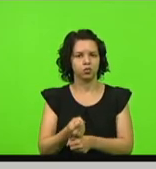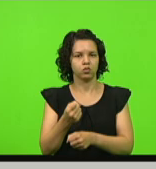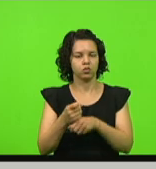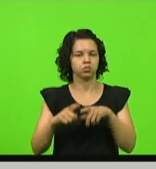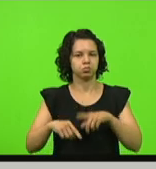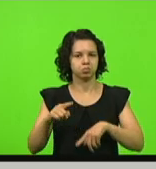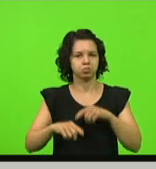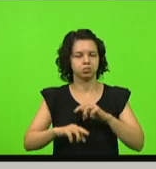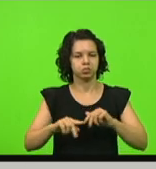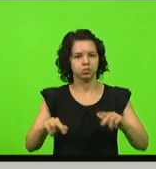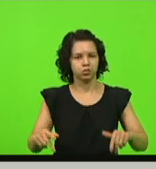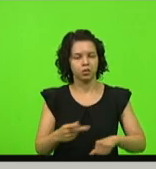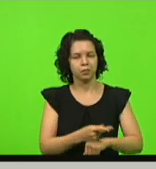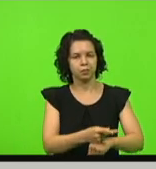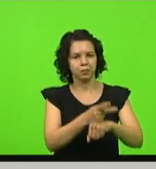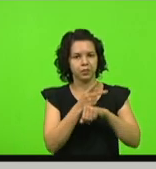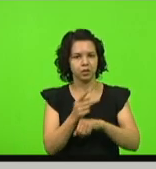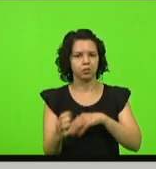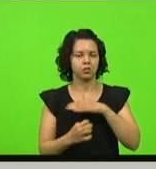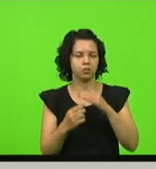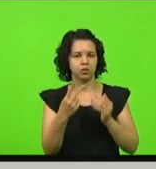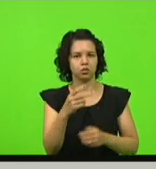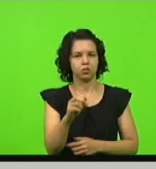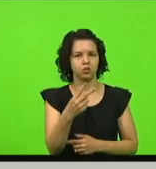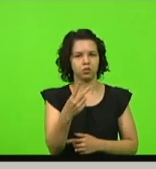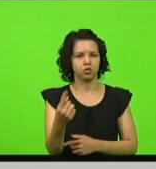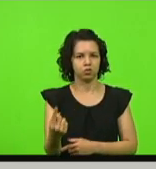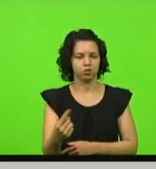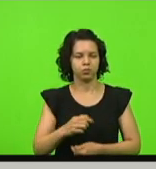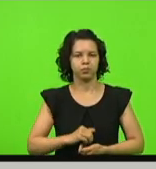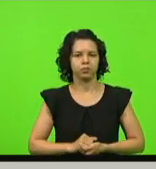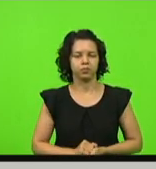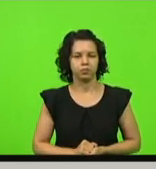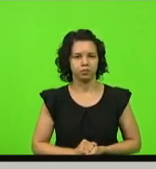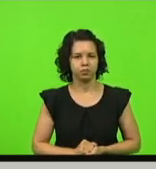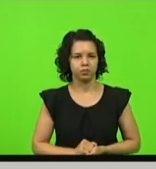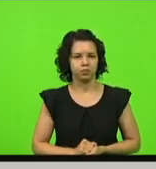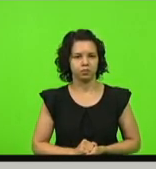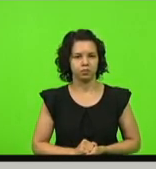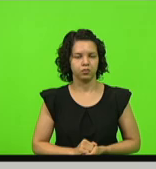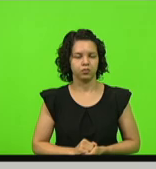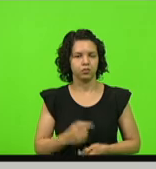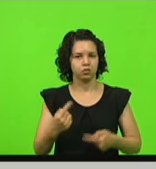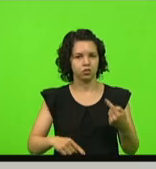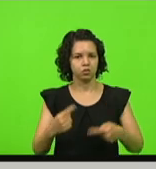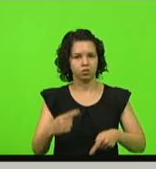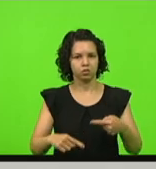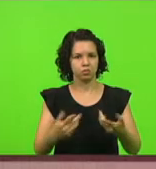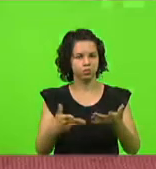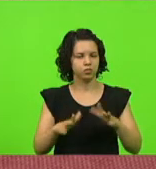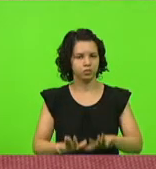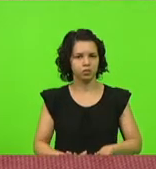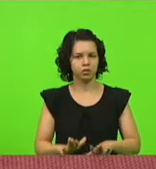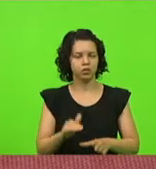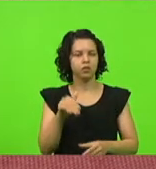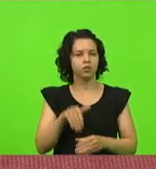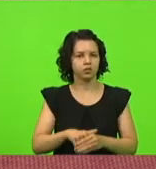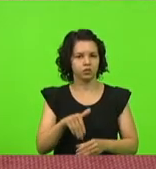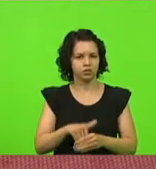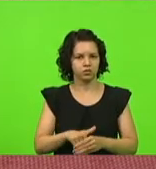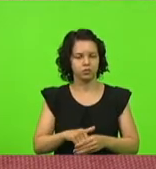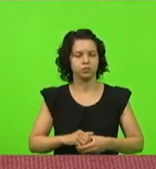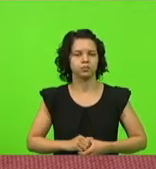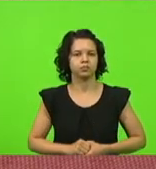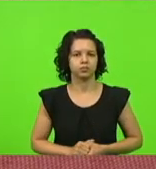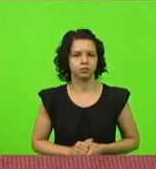pelos resultados obtidos no Prêmio Destaque Empresarial 2021, promovido pela Associação Empresarial de São Miguel do Oeste. Em discussão, não havendo quem queira discutir em votação,